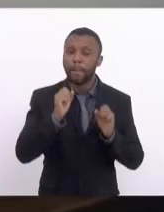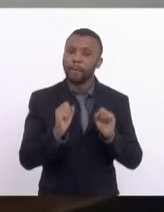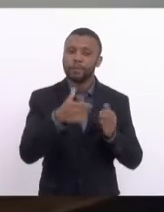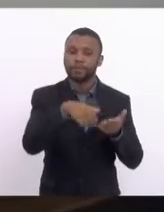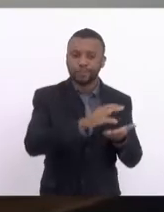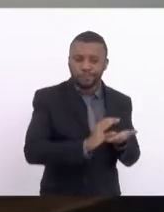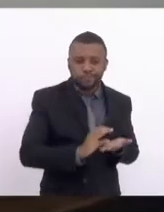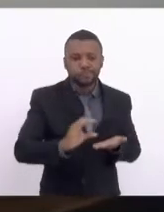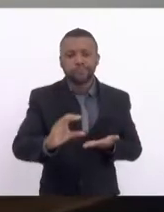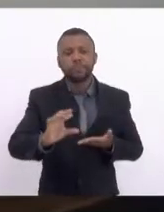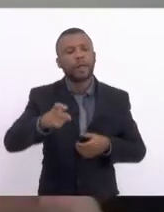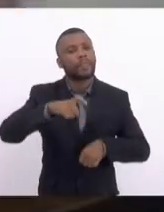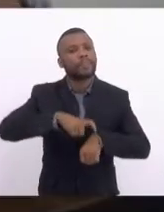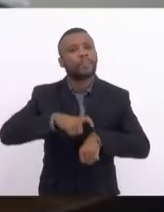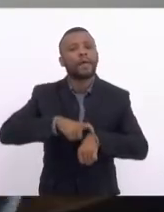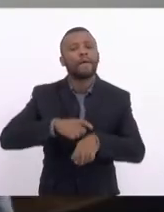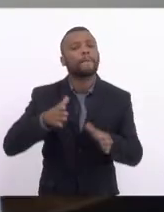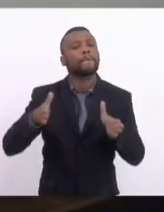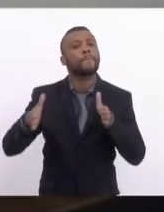a qualquer tempo.